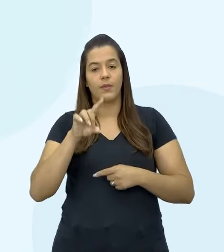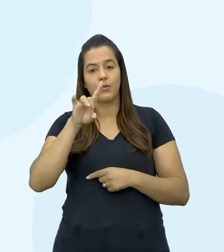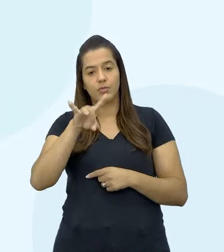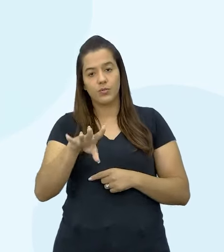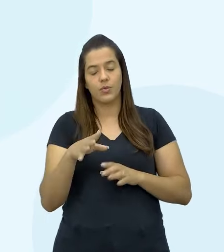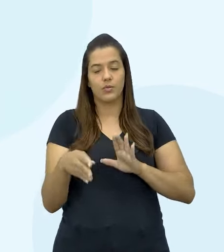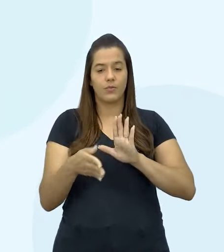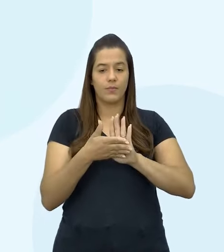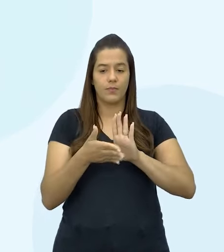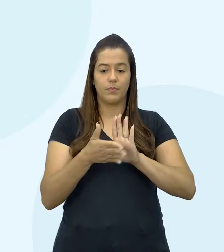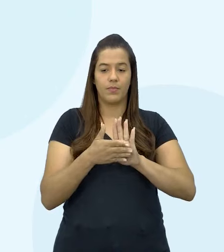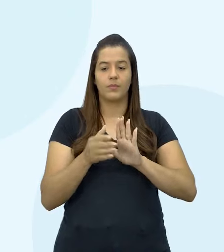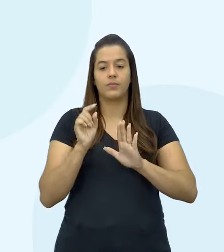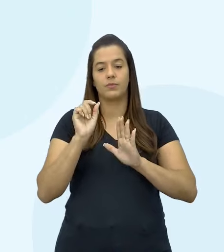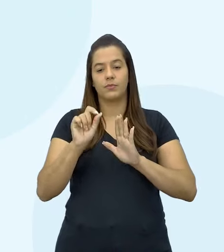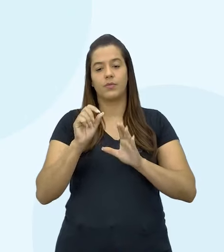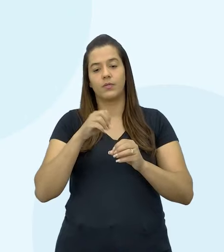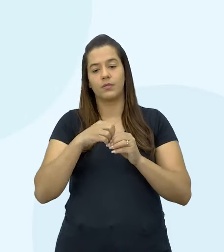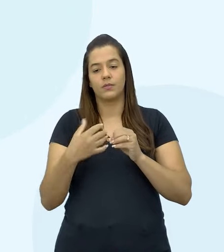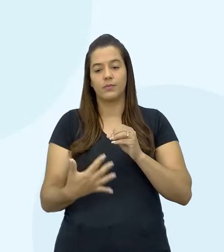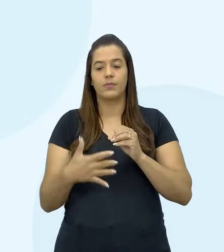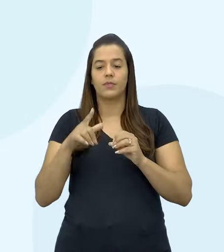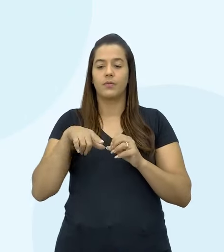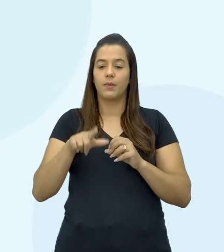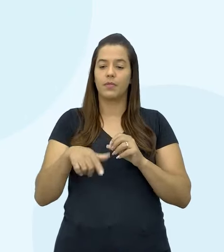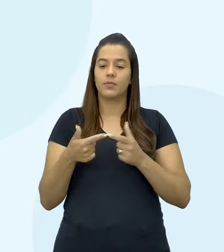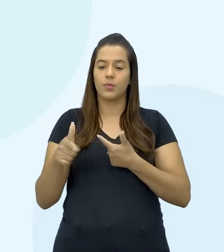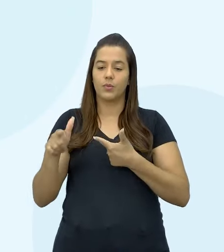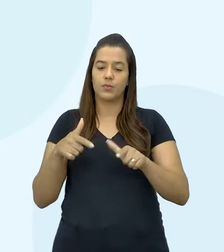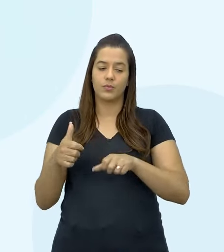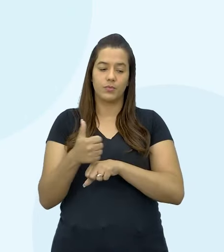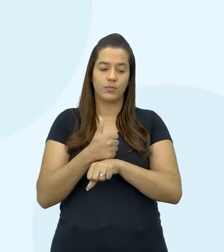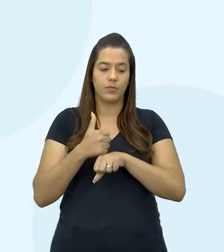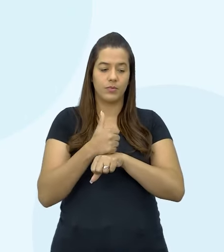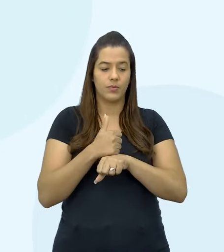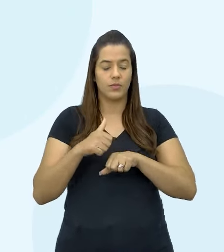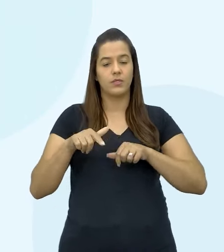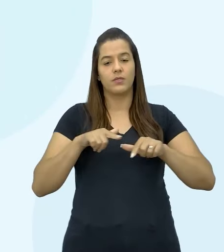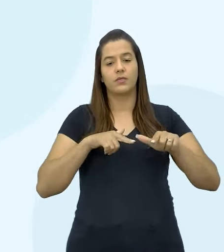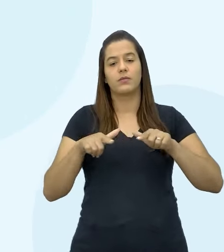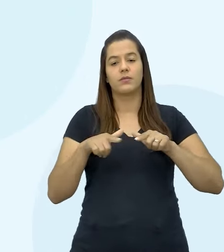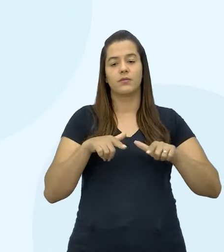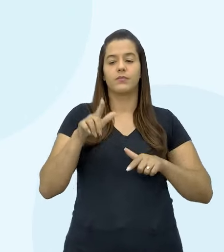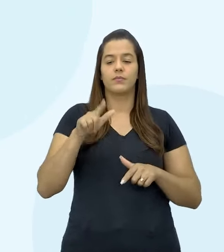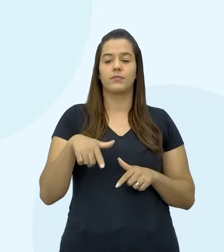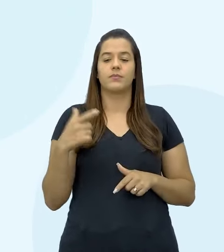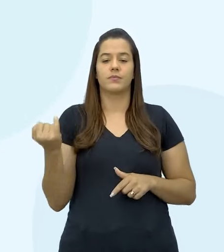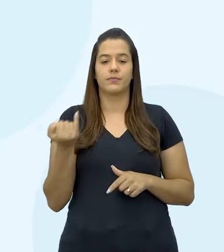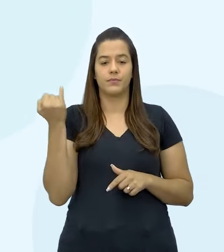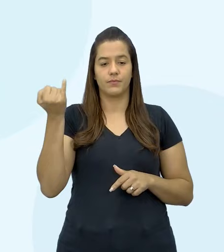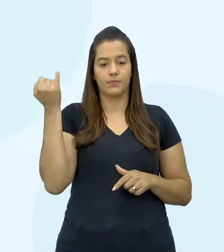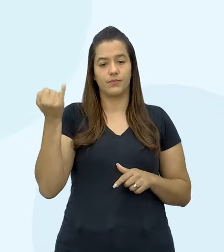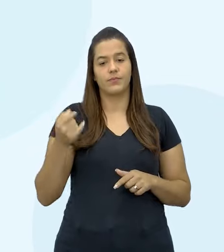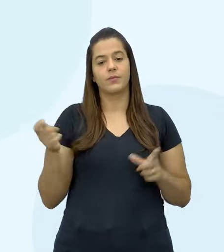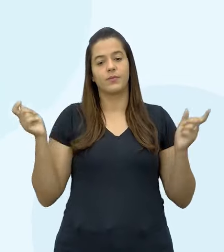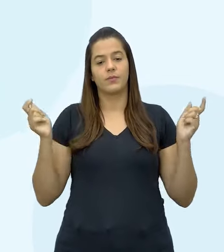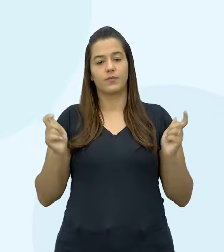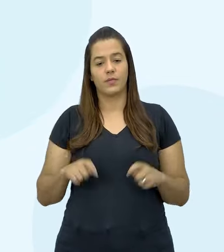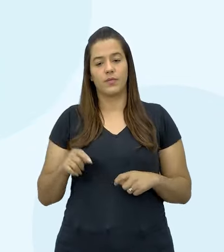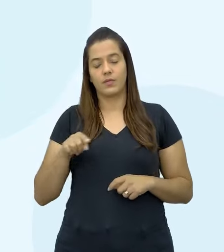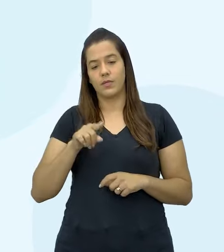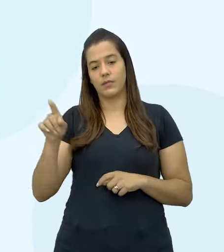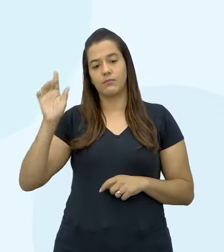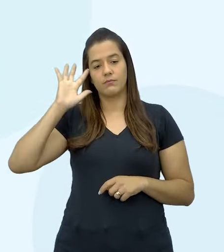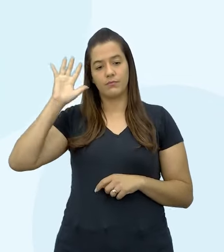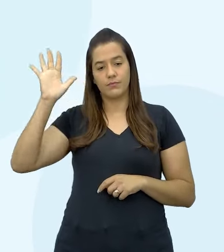no próprio componente. Essa integração, né, entre os profissionais que vão trabalhar ali é fundamental para garantir que a integração